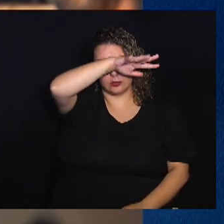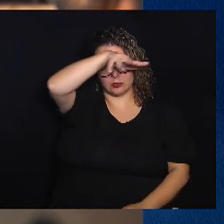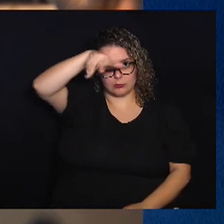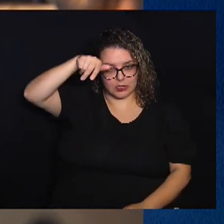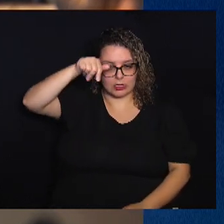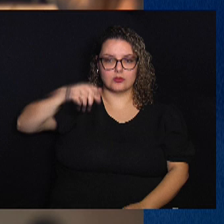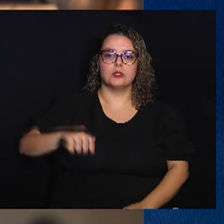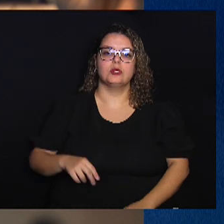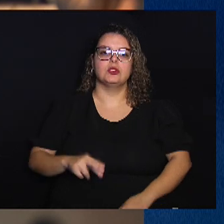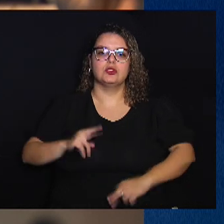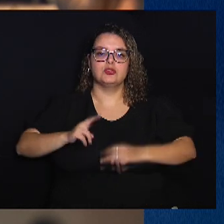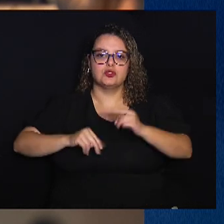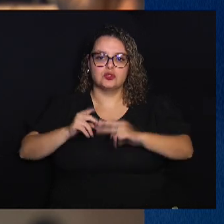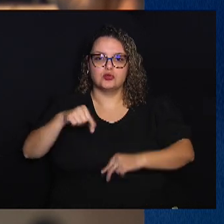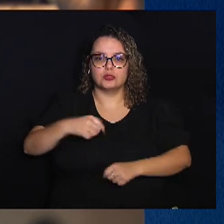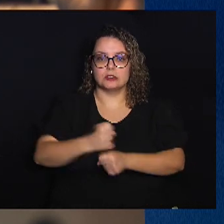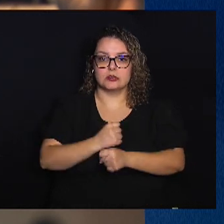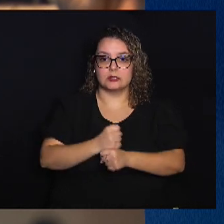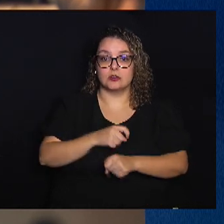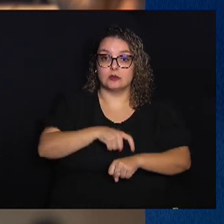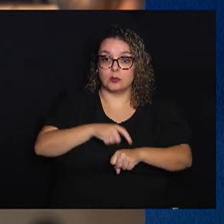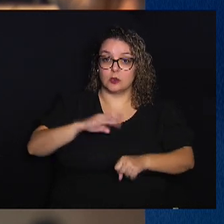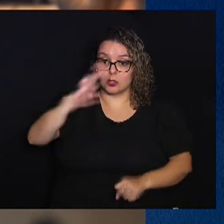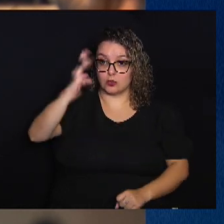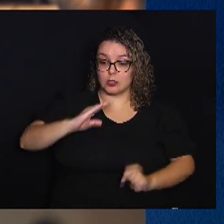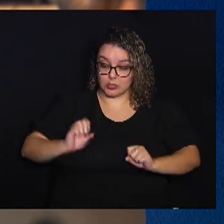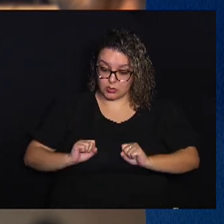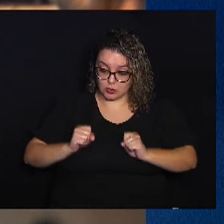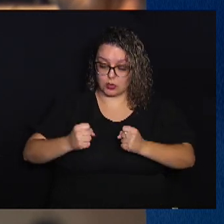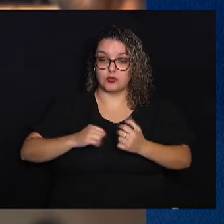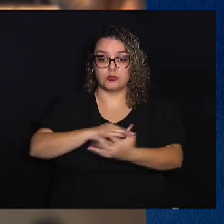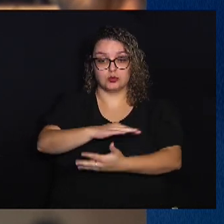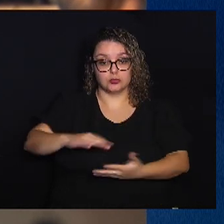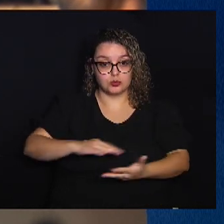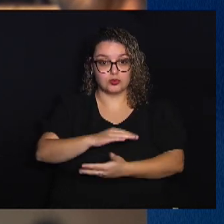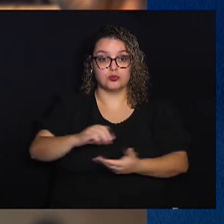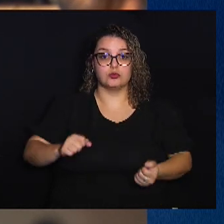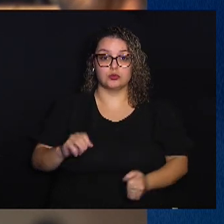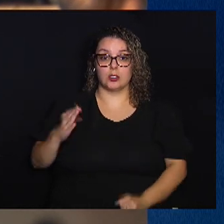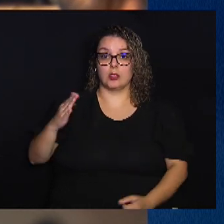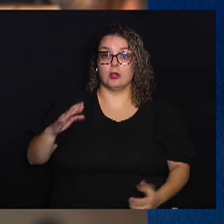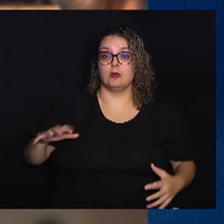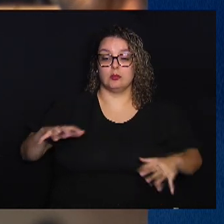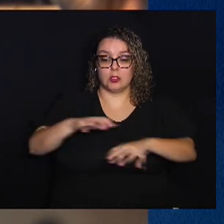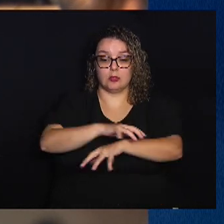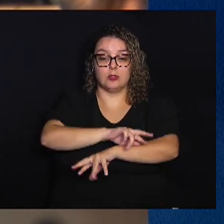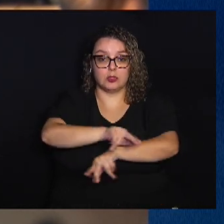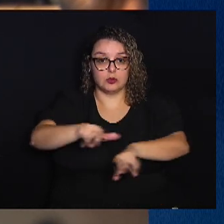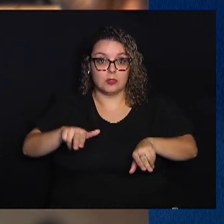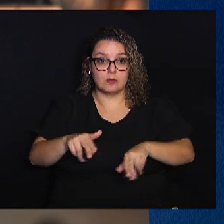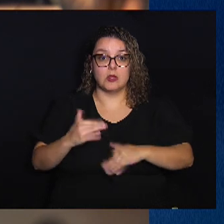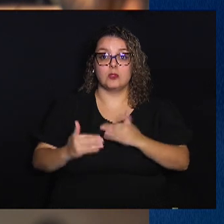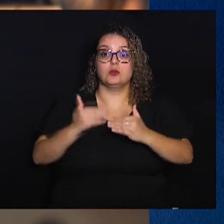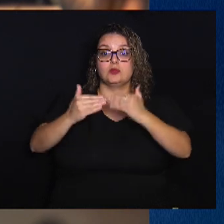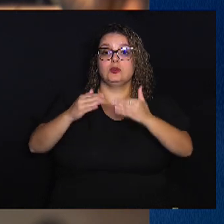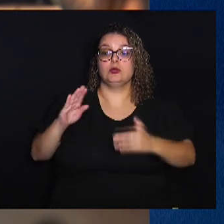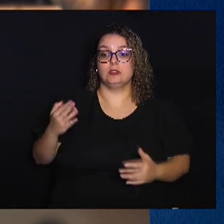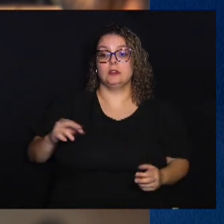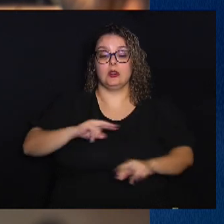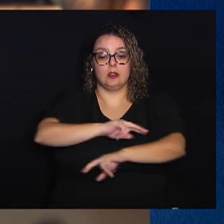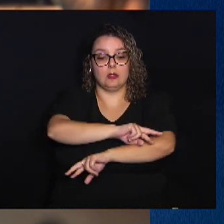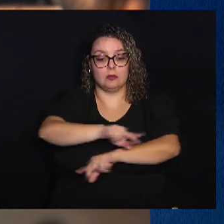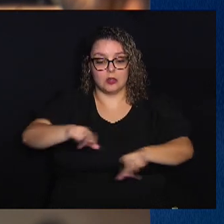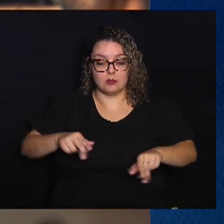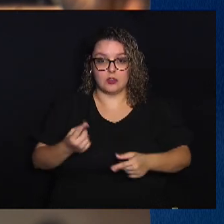junho deste ano. Na ocasião, o Brasil defendeu o uso sustentável da biodiversidade para o desenvolvimento da bioeconomia